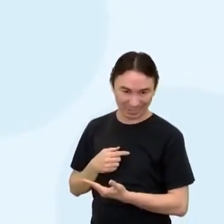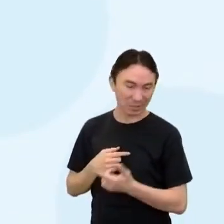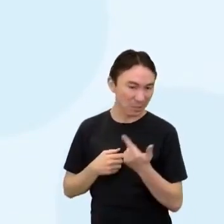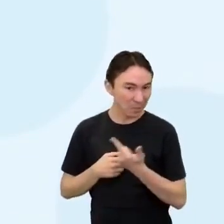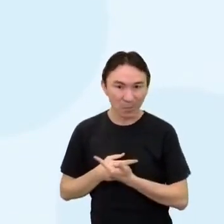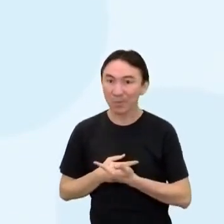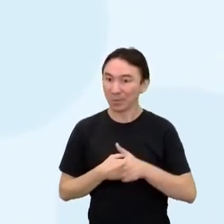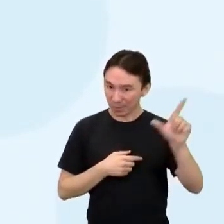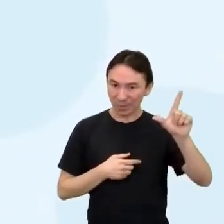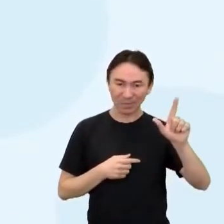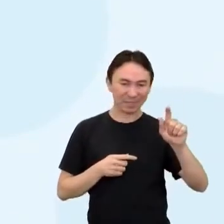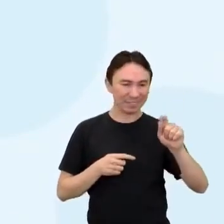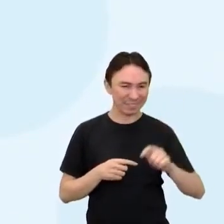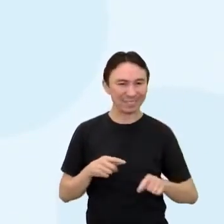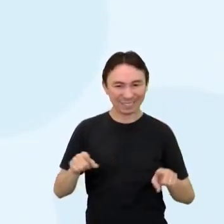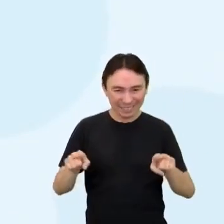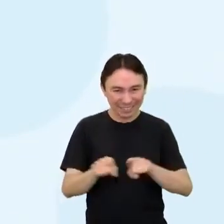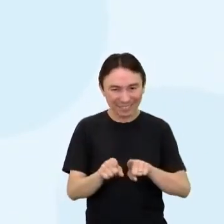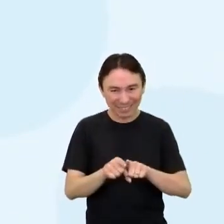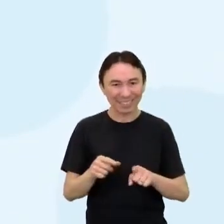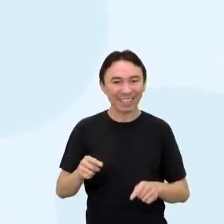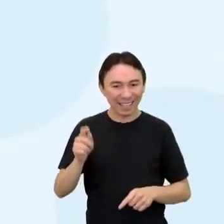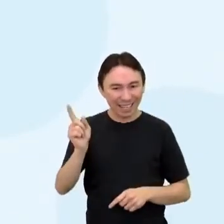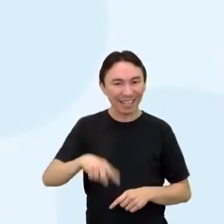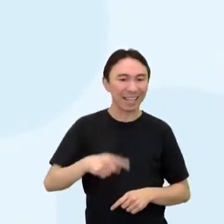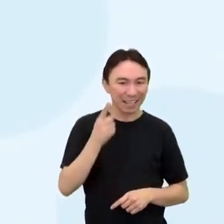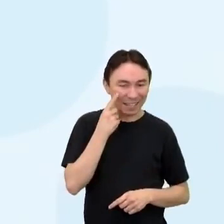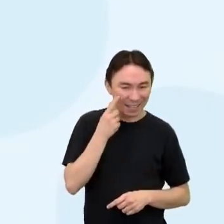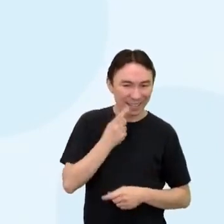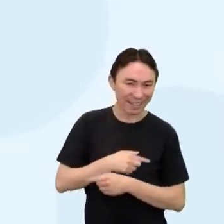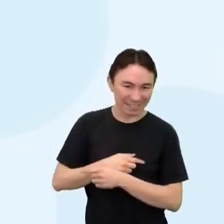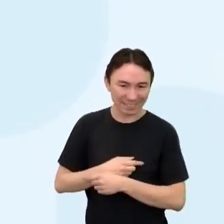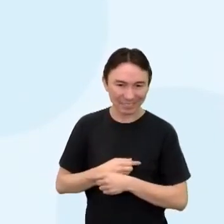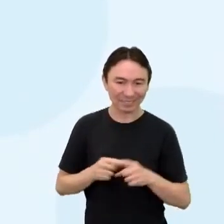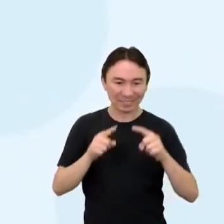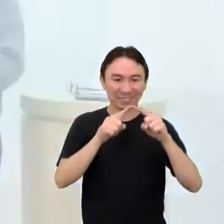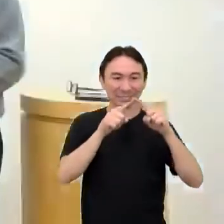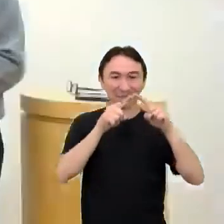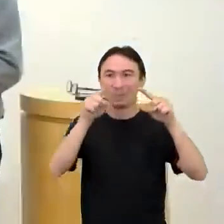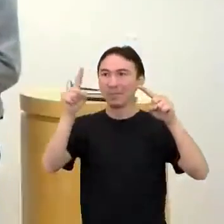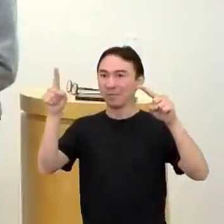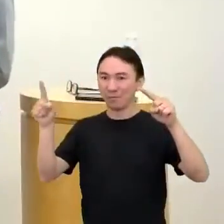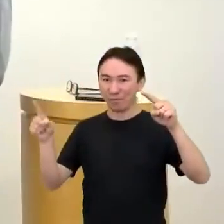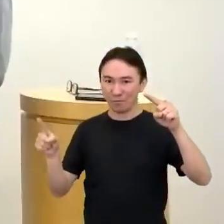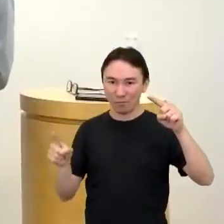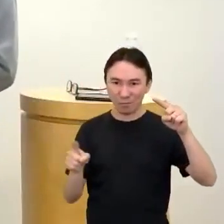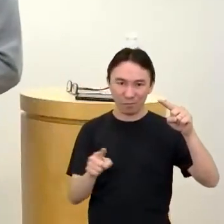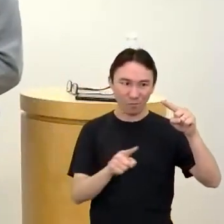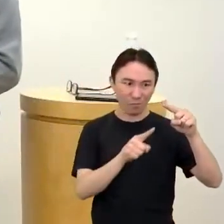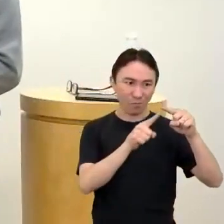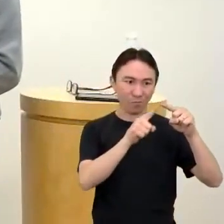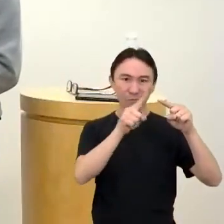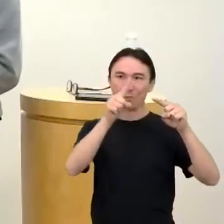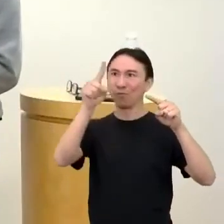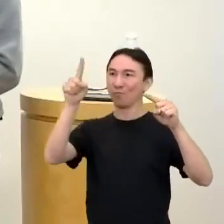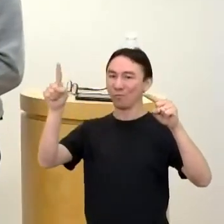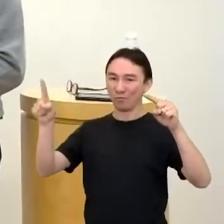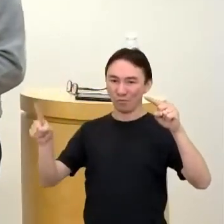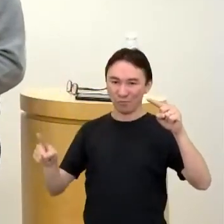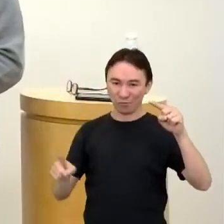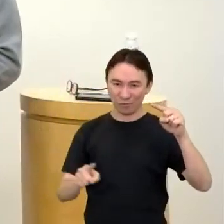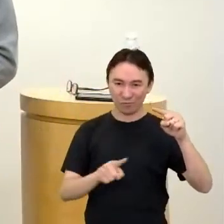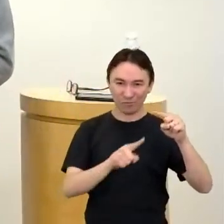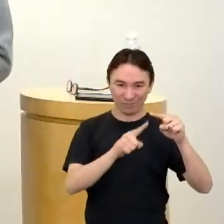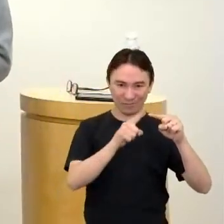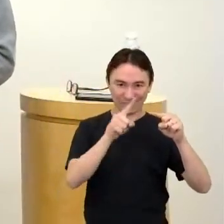que eu particularmente adoro, a elipse. Né? Extremamente complexa, né? Eu só lembro do Kepler,